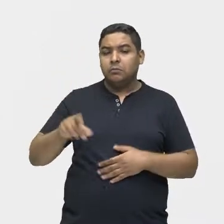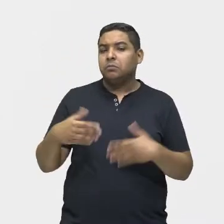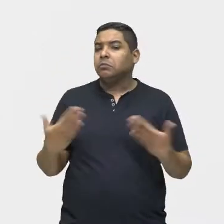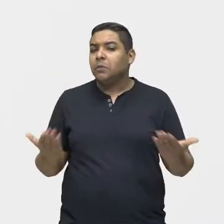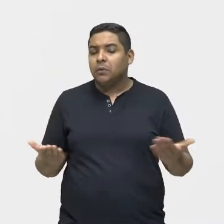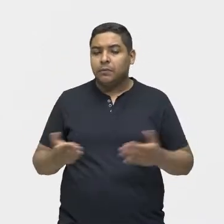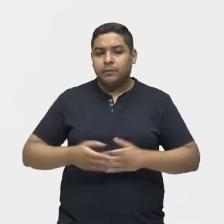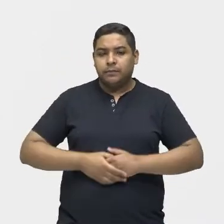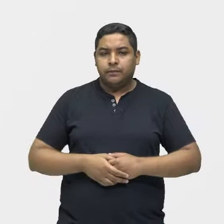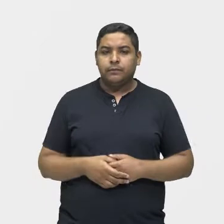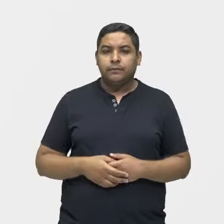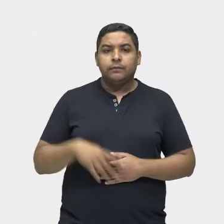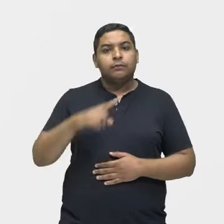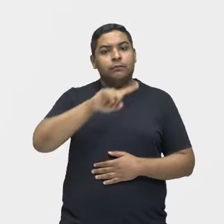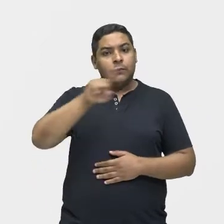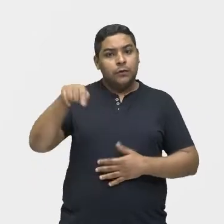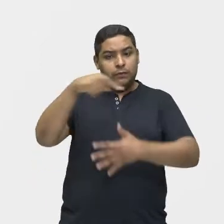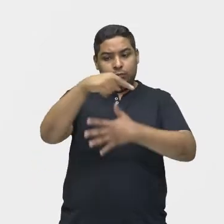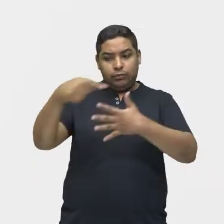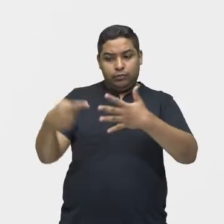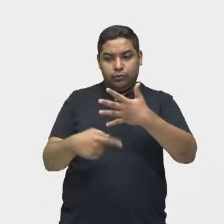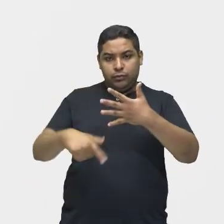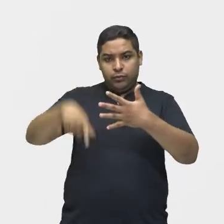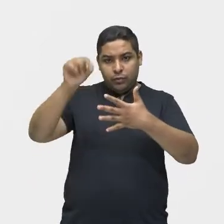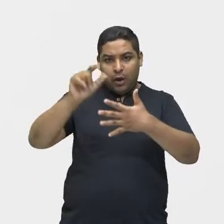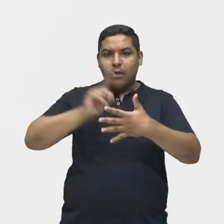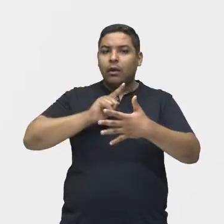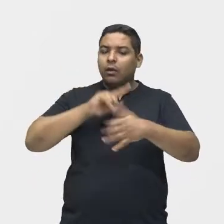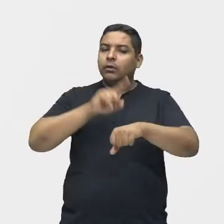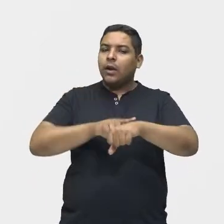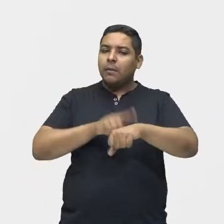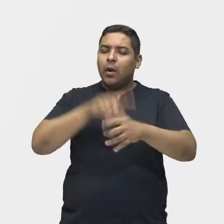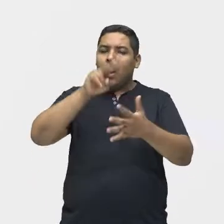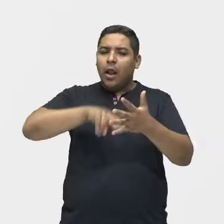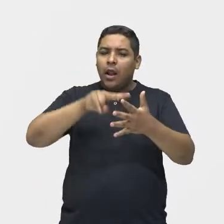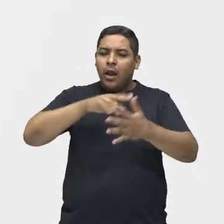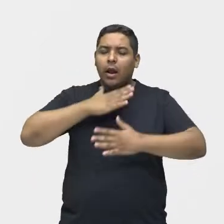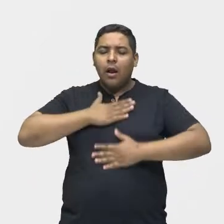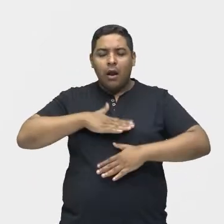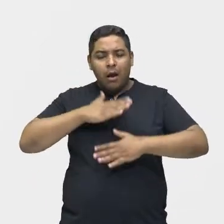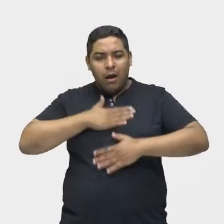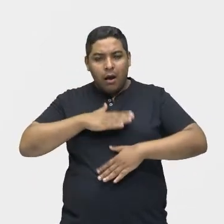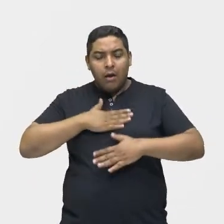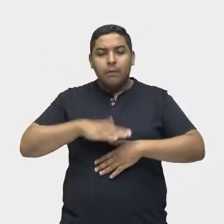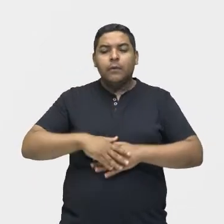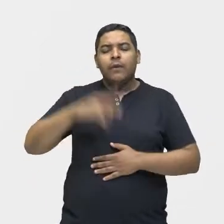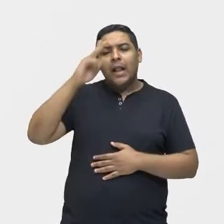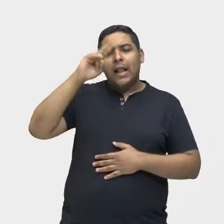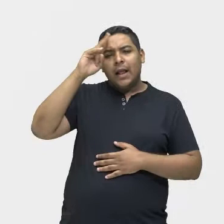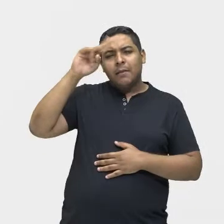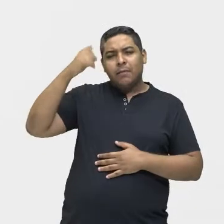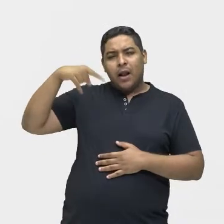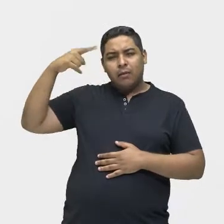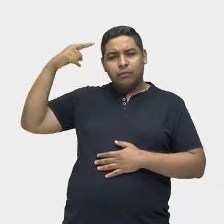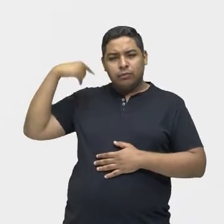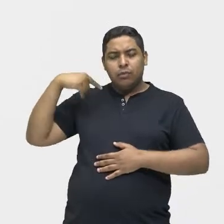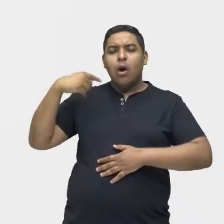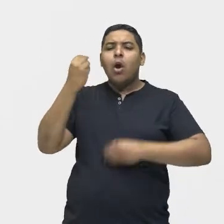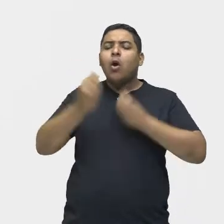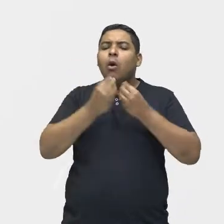D? Vocês vão escolher aí, tá? Vão ter um tempinho aí para ler com calma. Vão lembrar aí da estrutura das